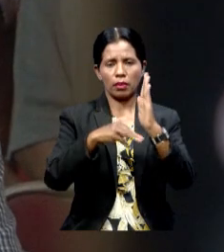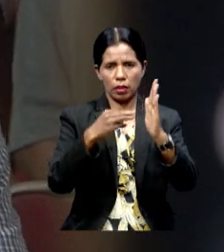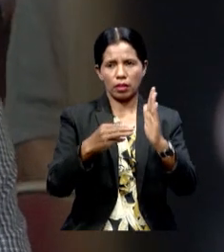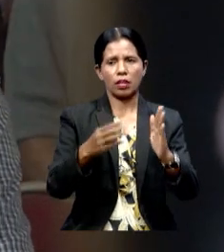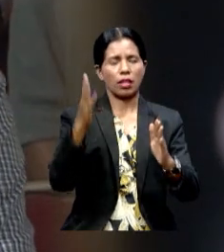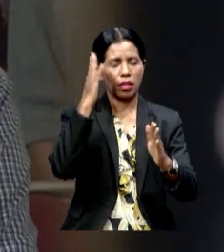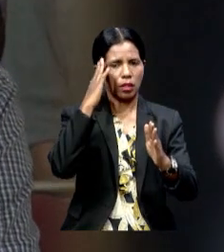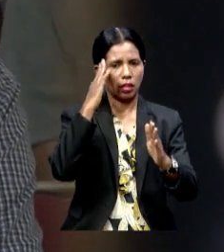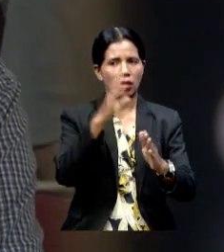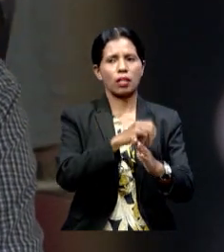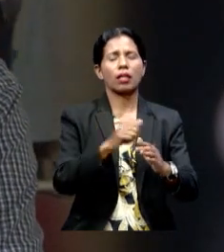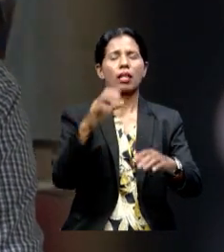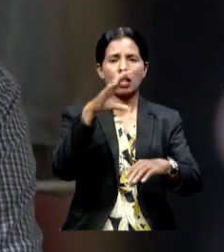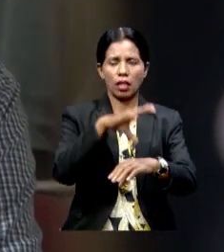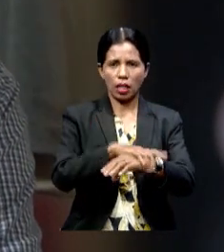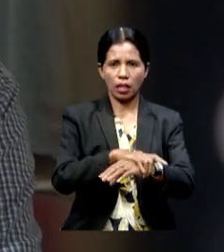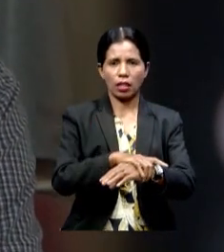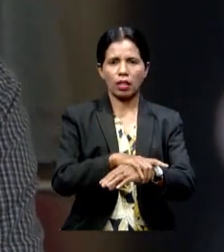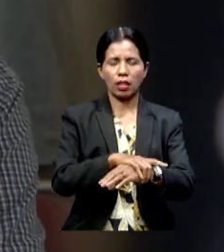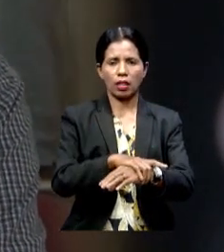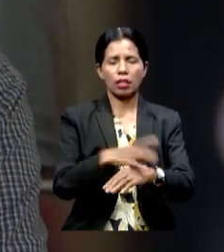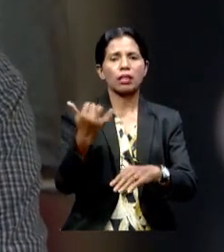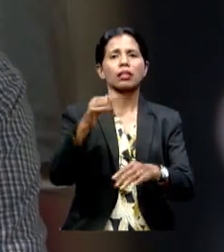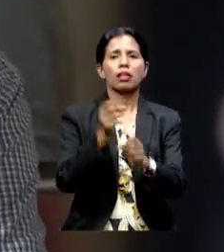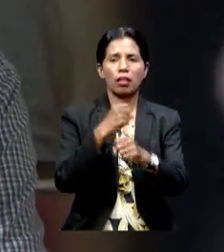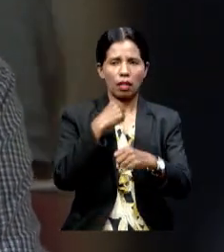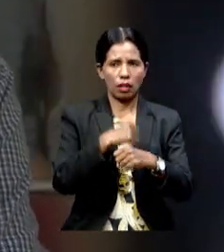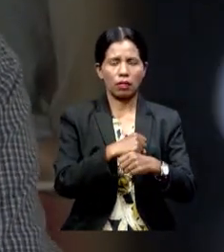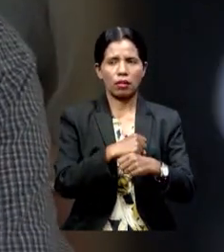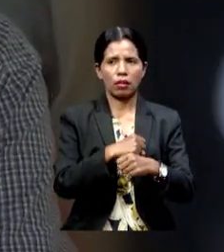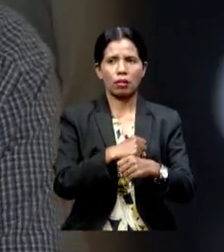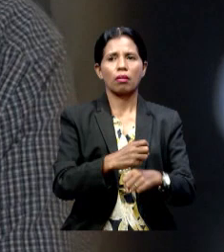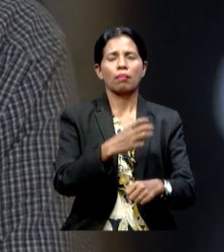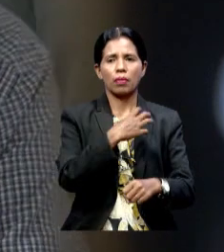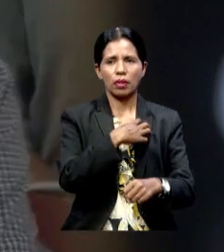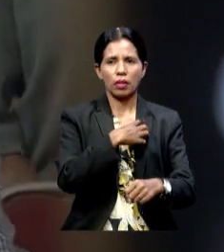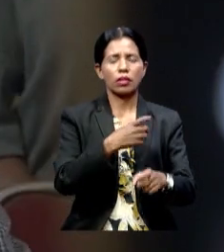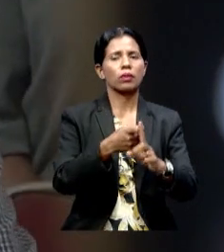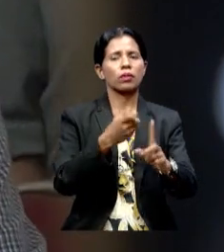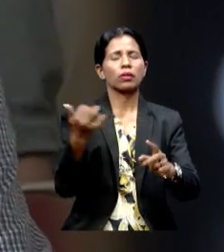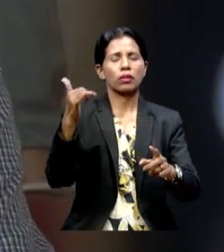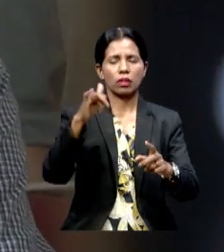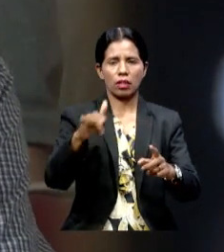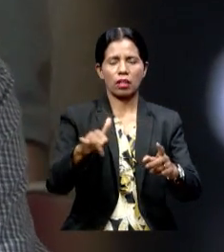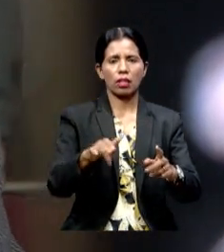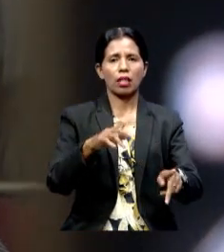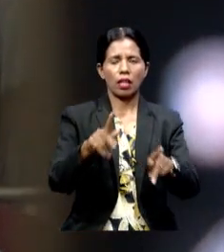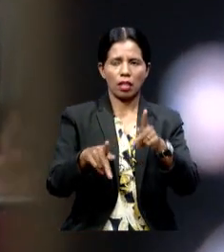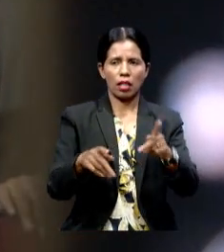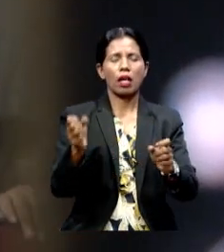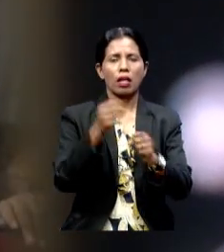reconhecer kata atuação nebe maka sira halo PNTE liu si sirani elemento halo wa